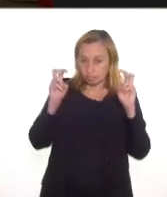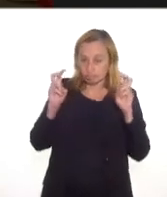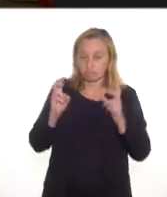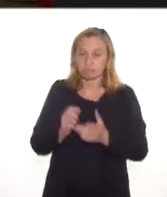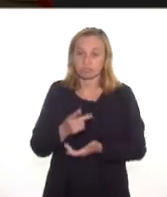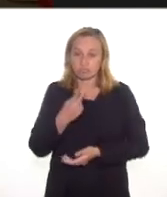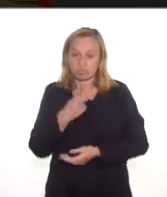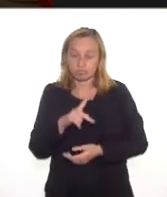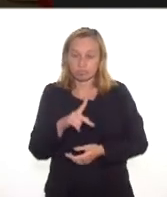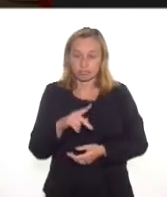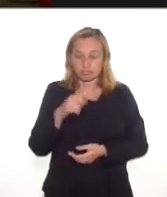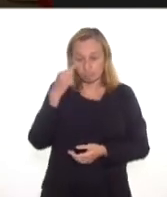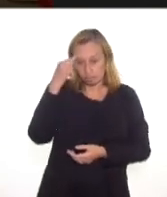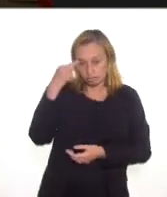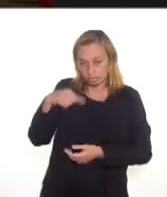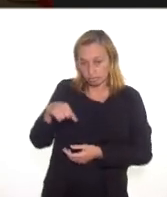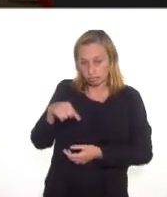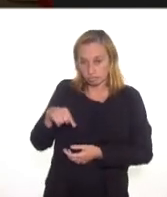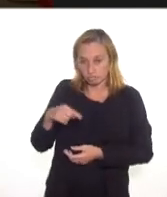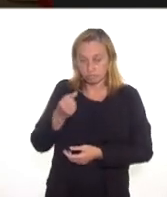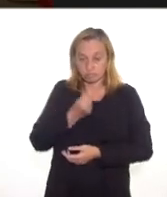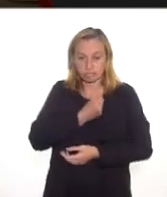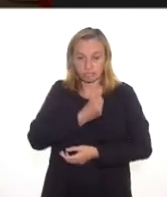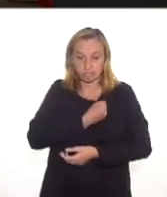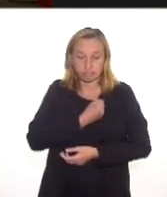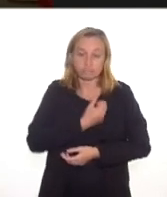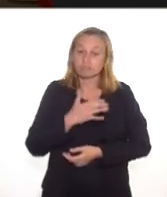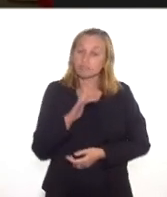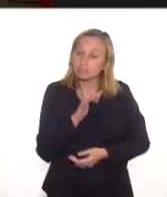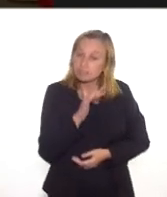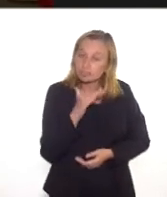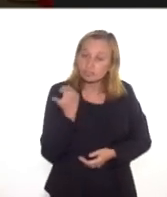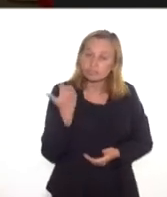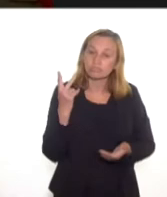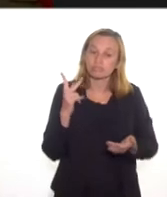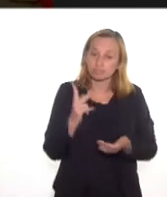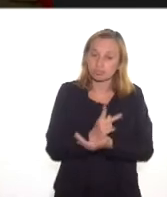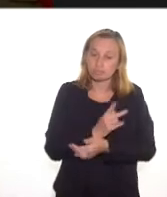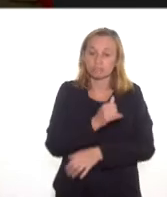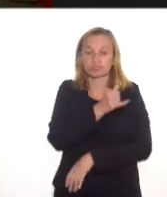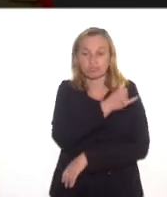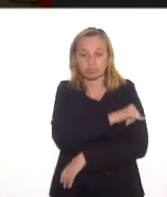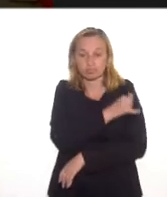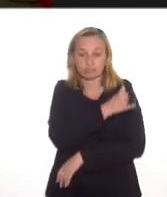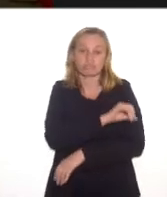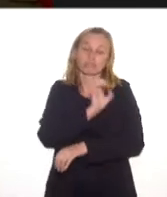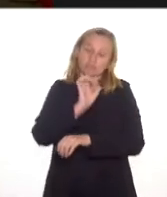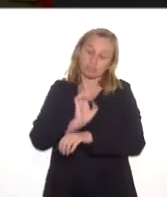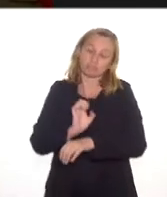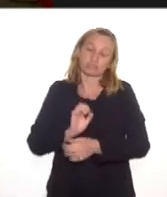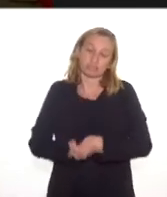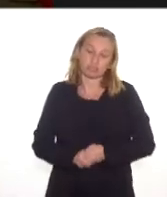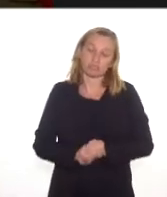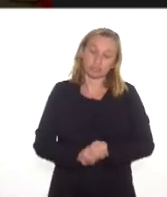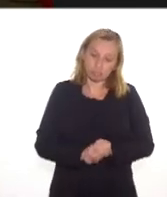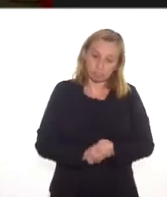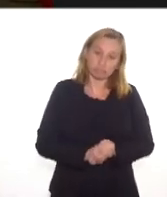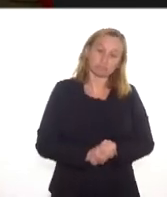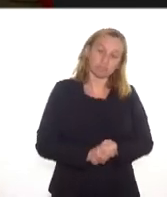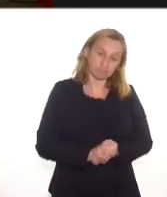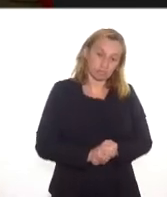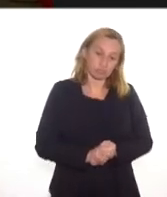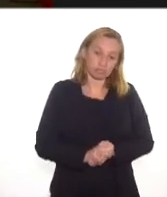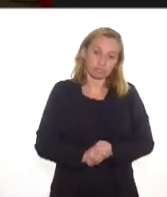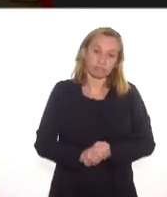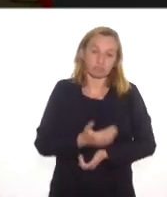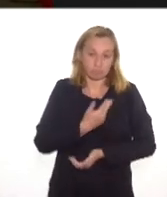o seu comando que a maior chacina e a maior letalidade em uma operação policial ocorreu. Então,